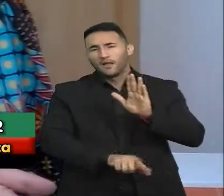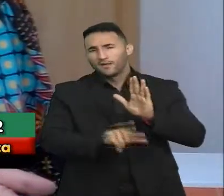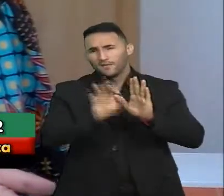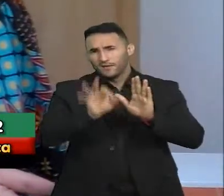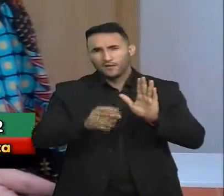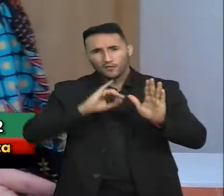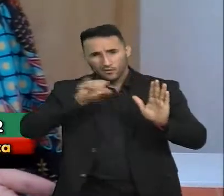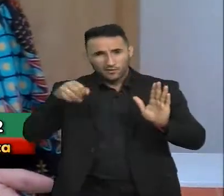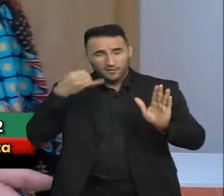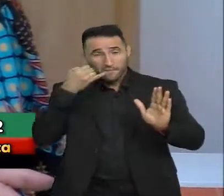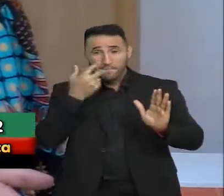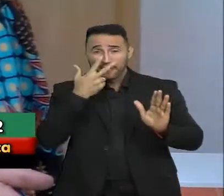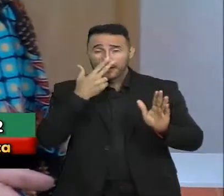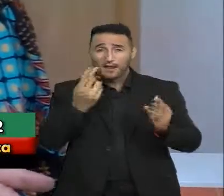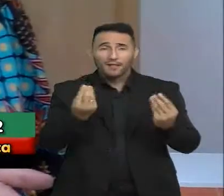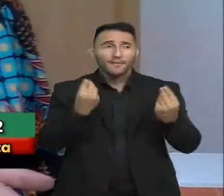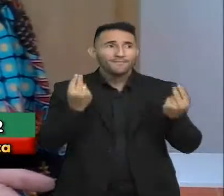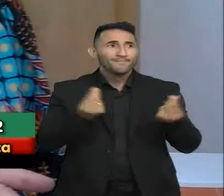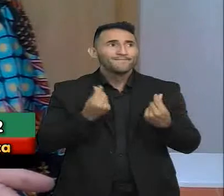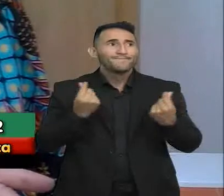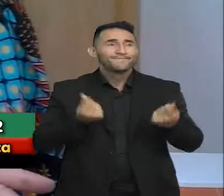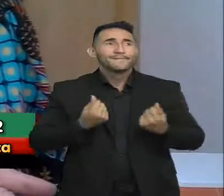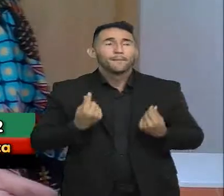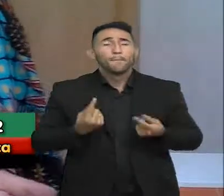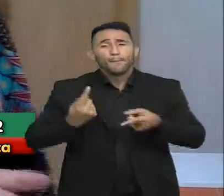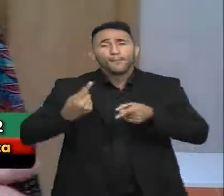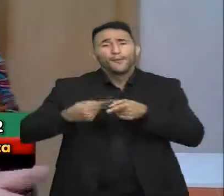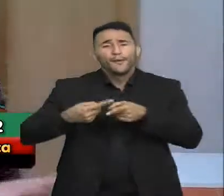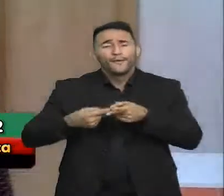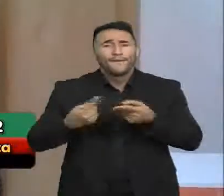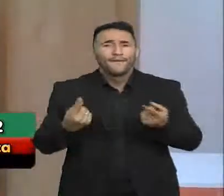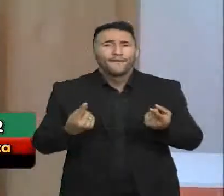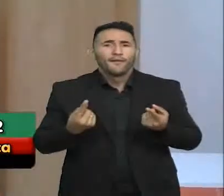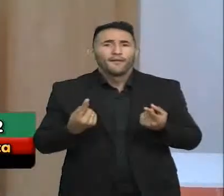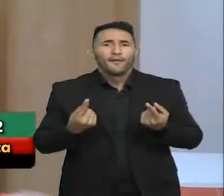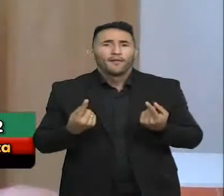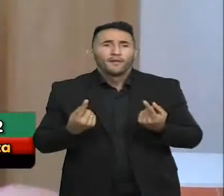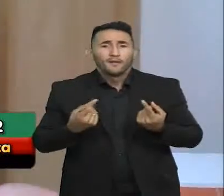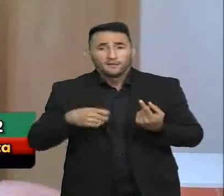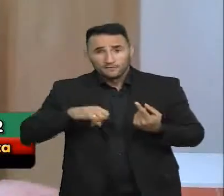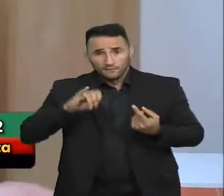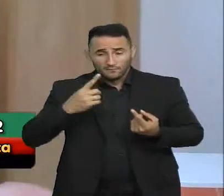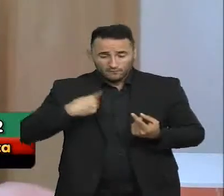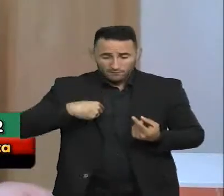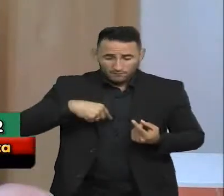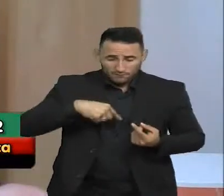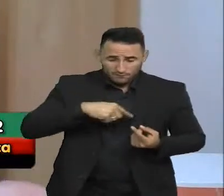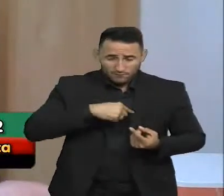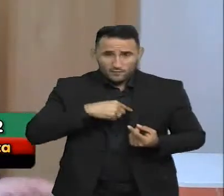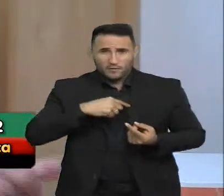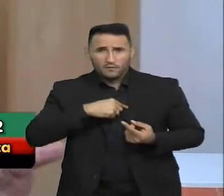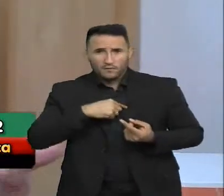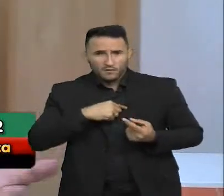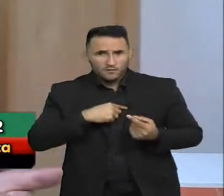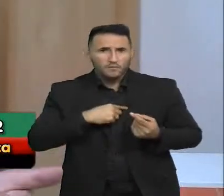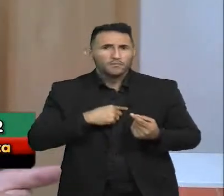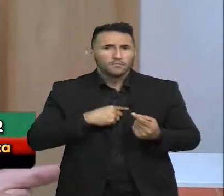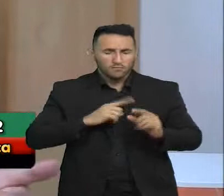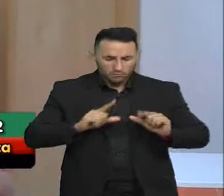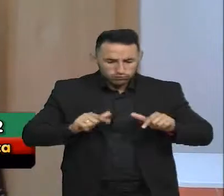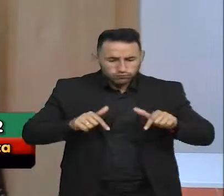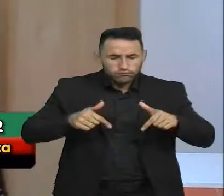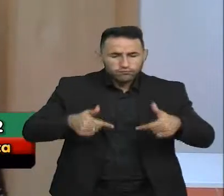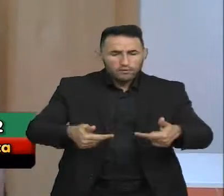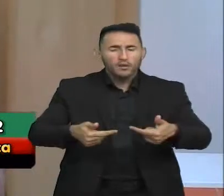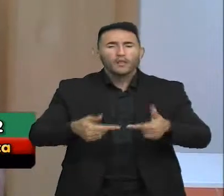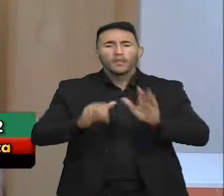Juliana, parece que é algo muito abstrato. Por quê? Se nós somos signatários da Declaração Universal de Direitos Humanos,